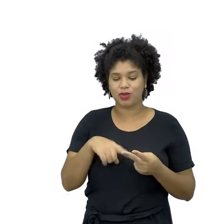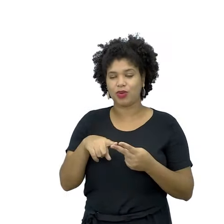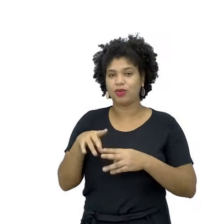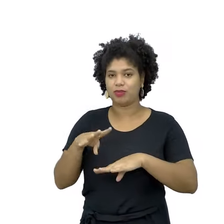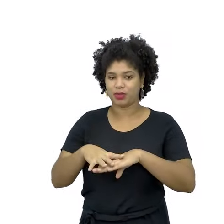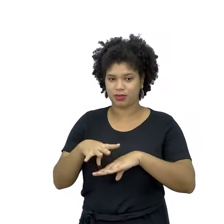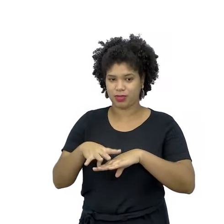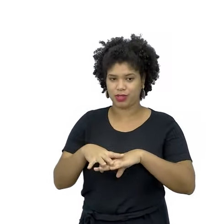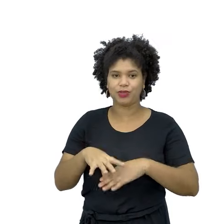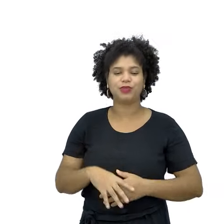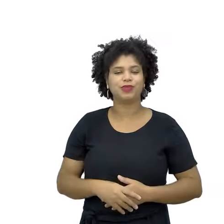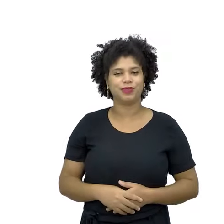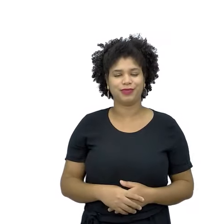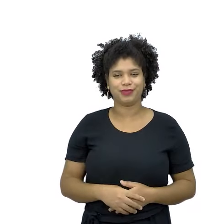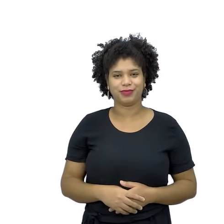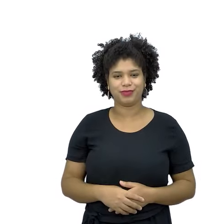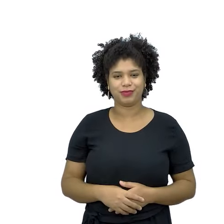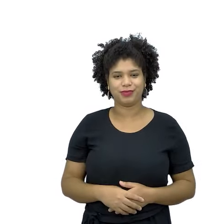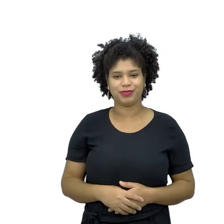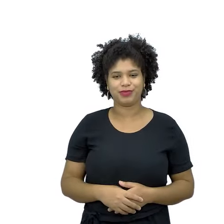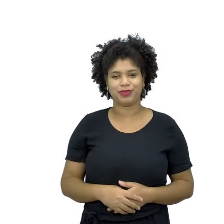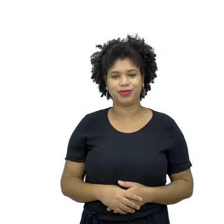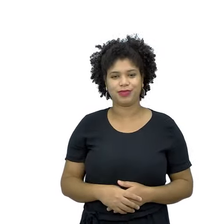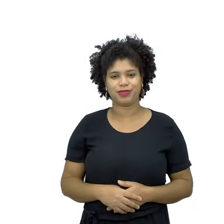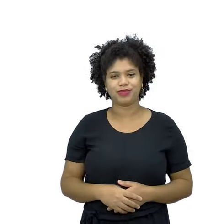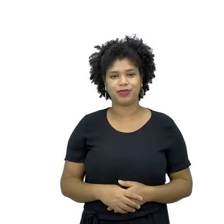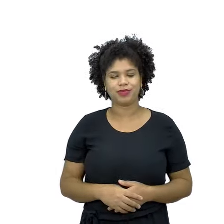matemático, que